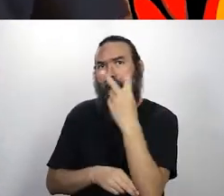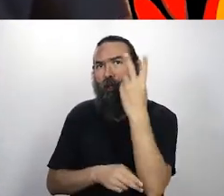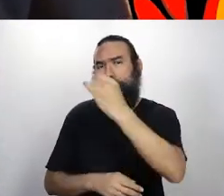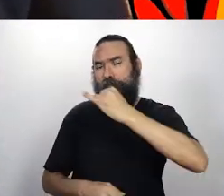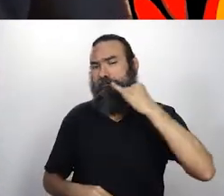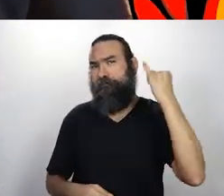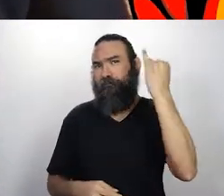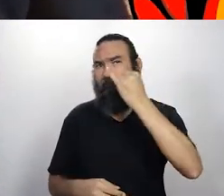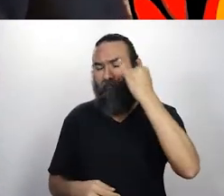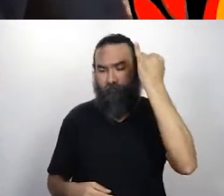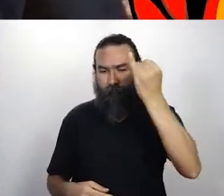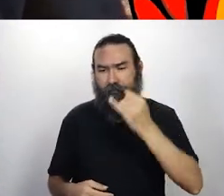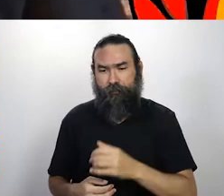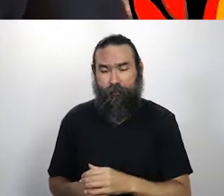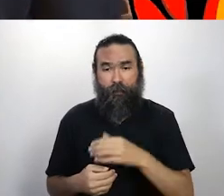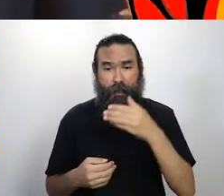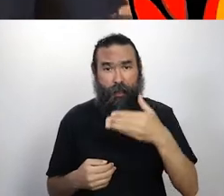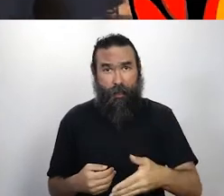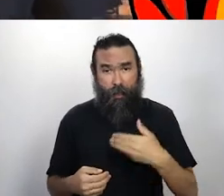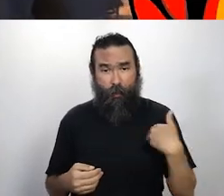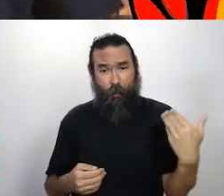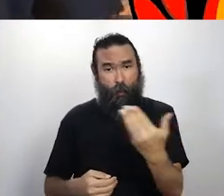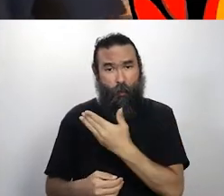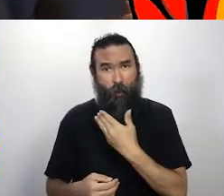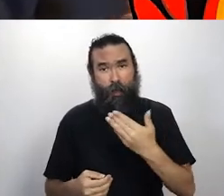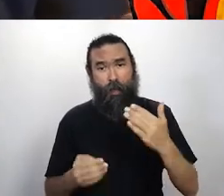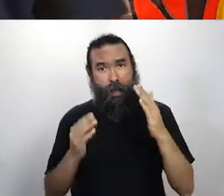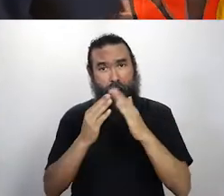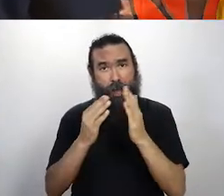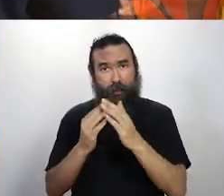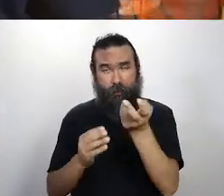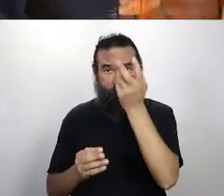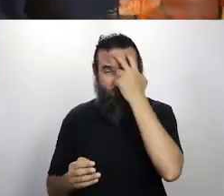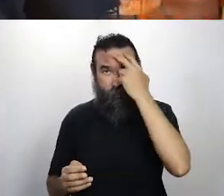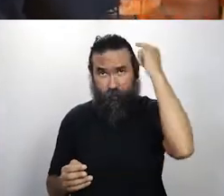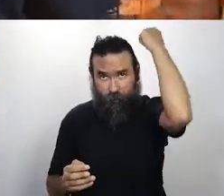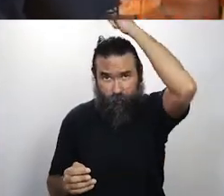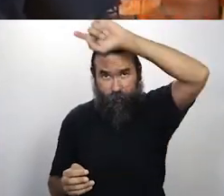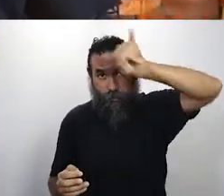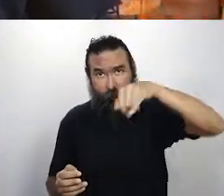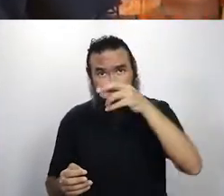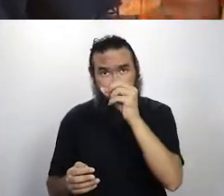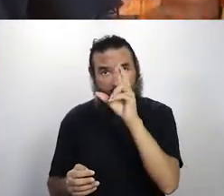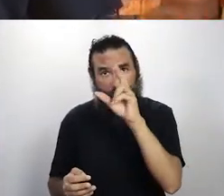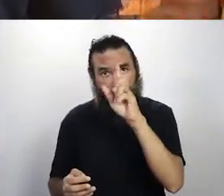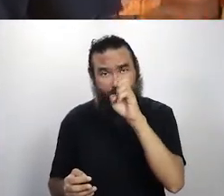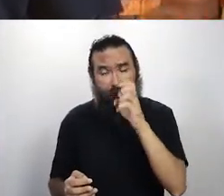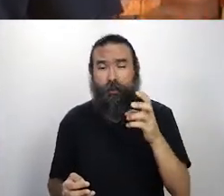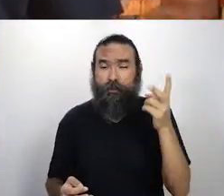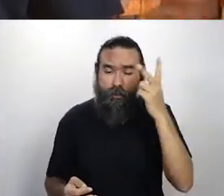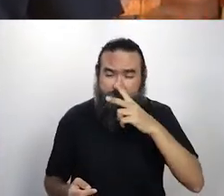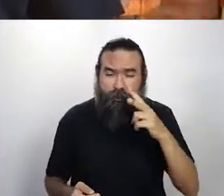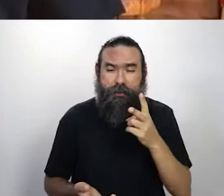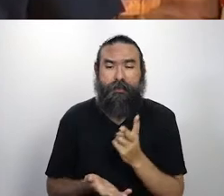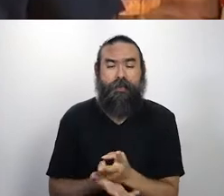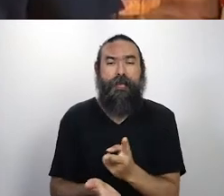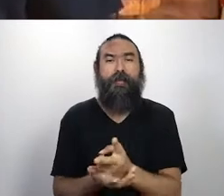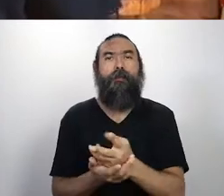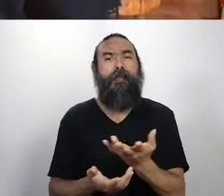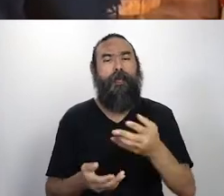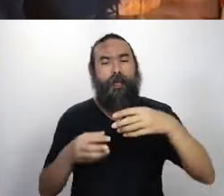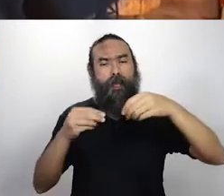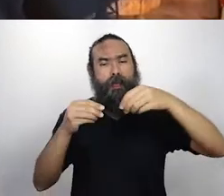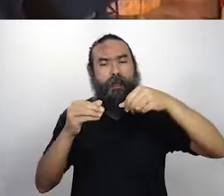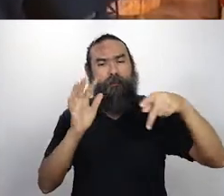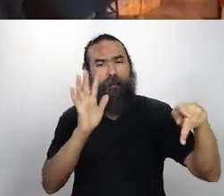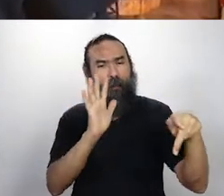aqui da Casa de Cultura Cavaleiro de Jorge gosta sempre de homenageá-los e de lembrar o quanto a farinha deles, o sabão de xingui, a